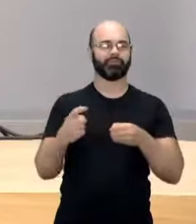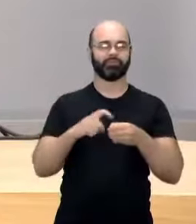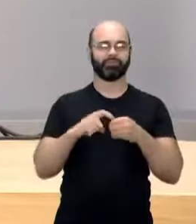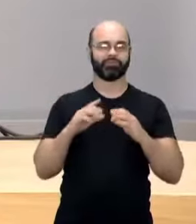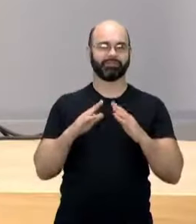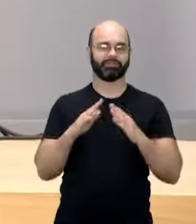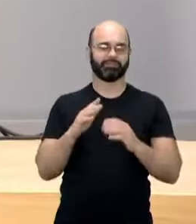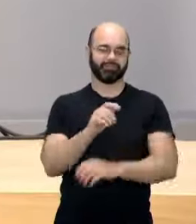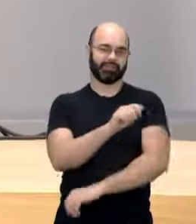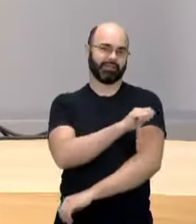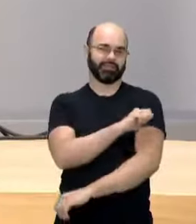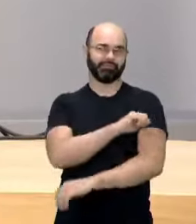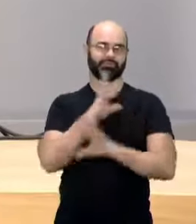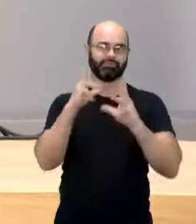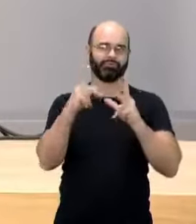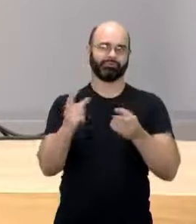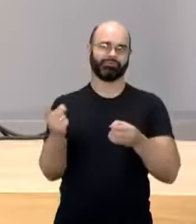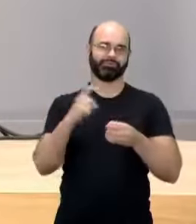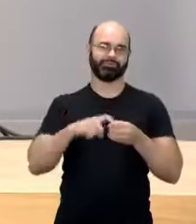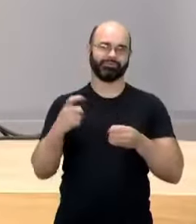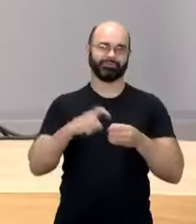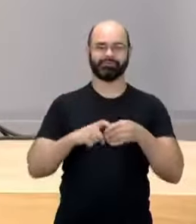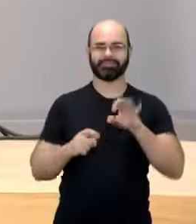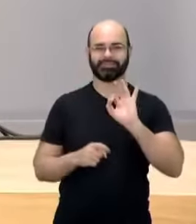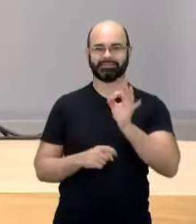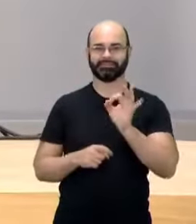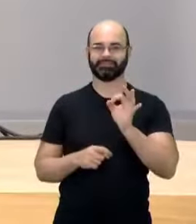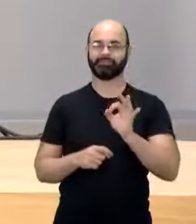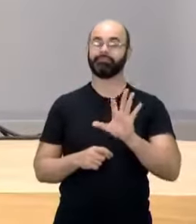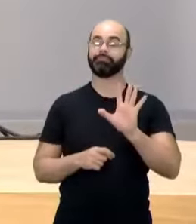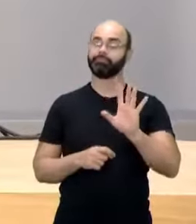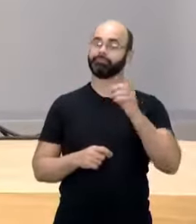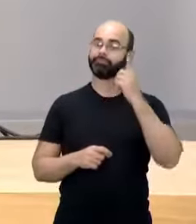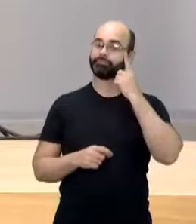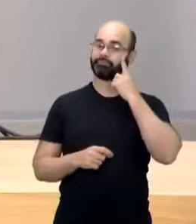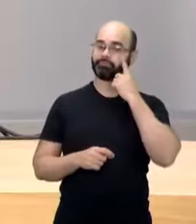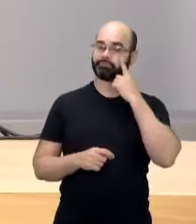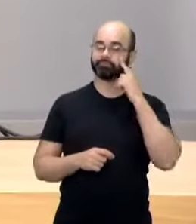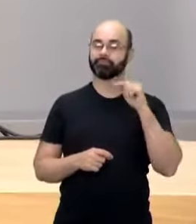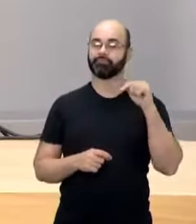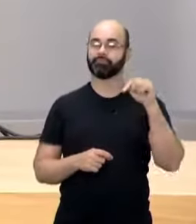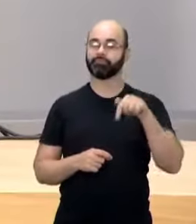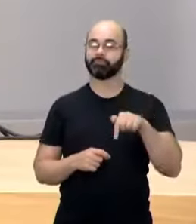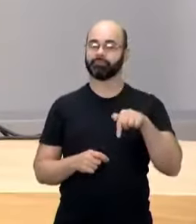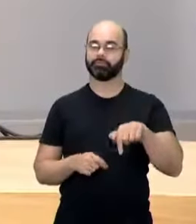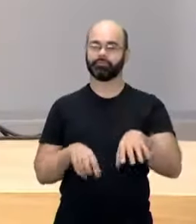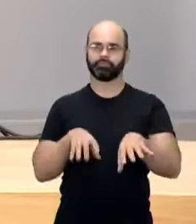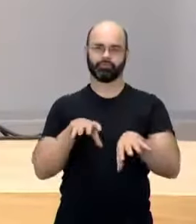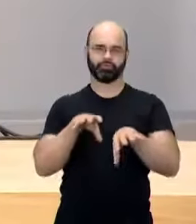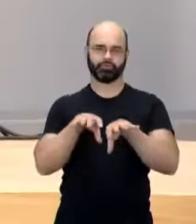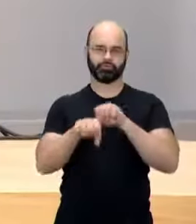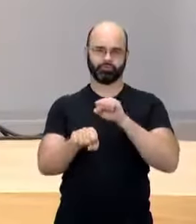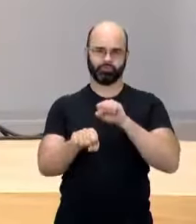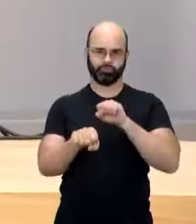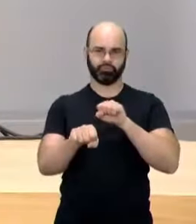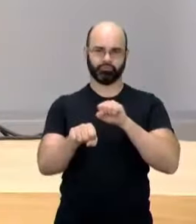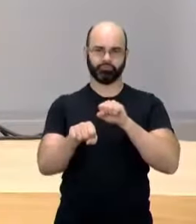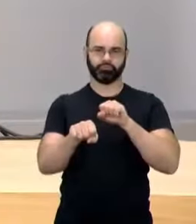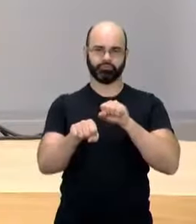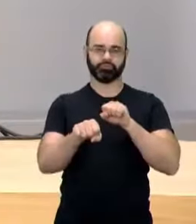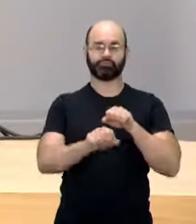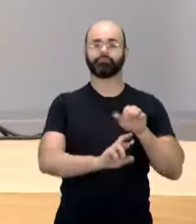estudantes. Então, eu só quero reforçar com vocês que esta formação vai ficar gravada, né,